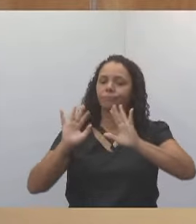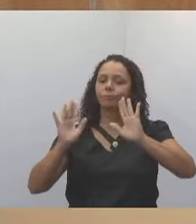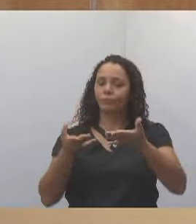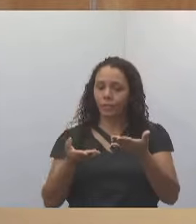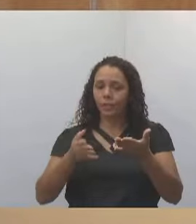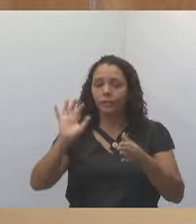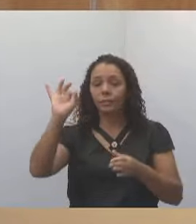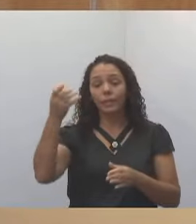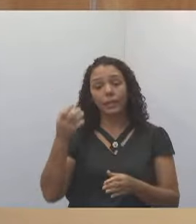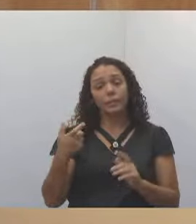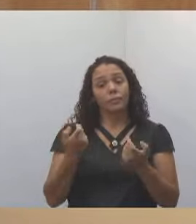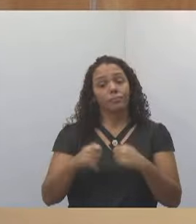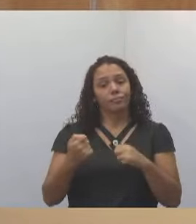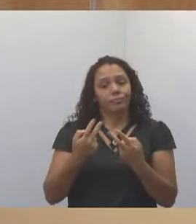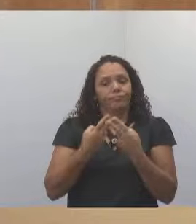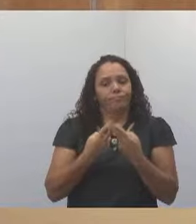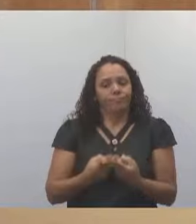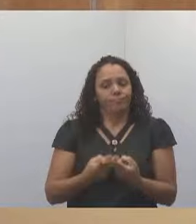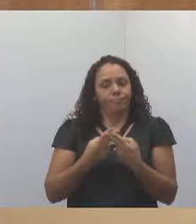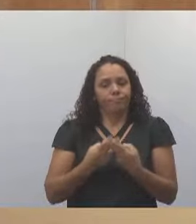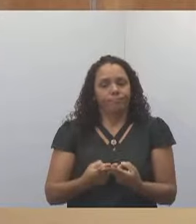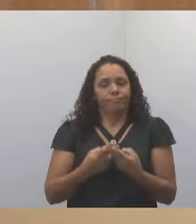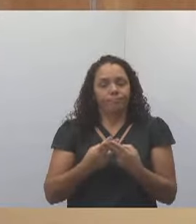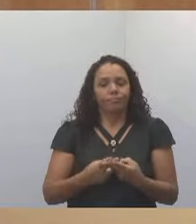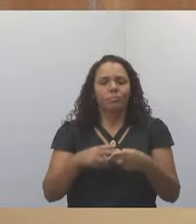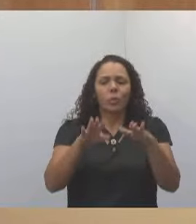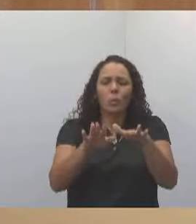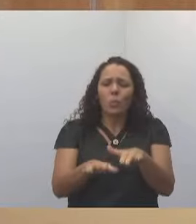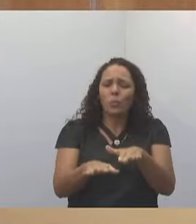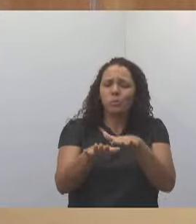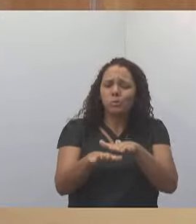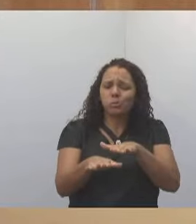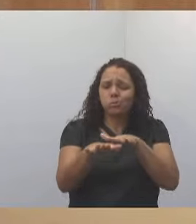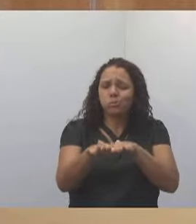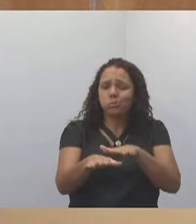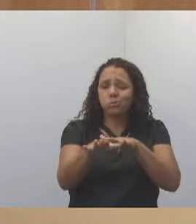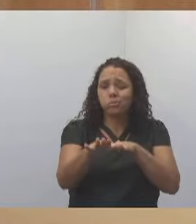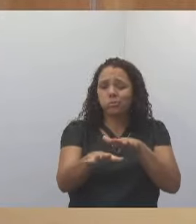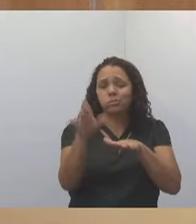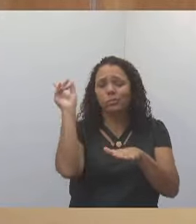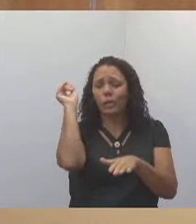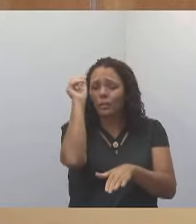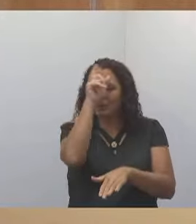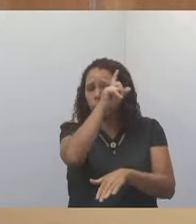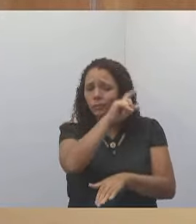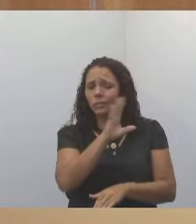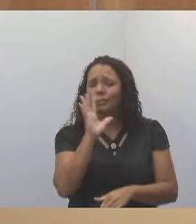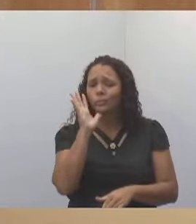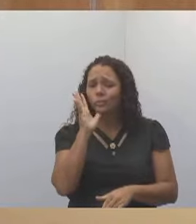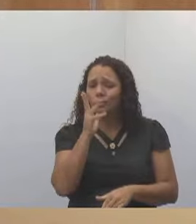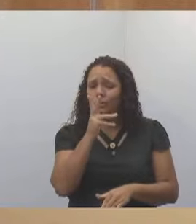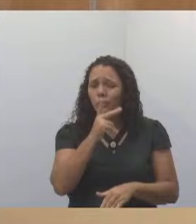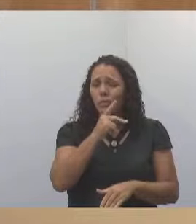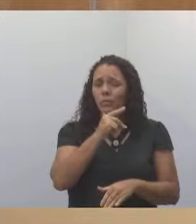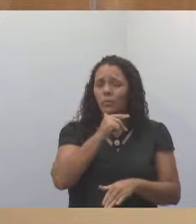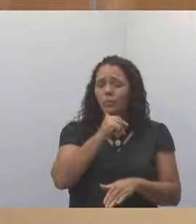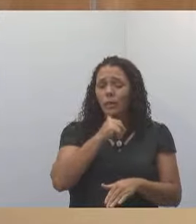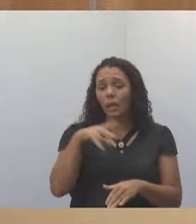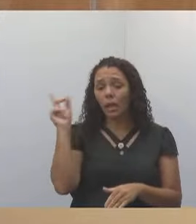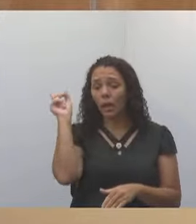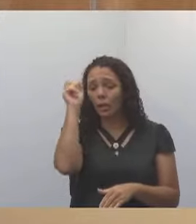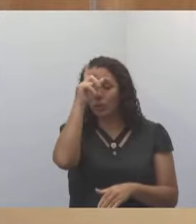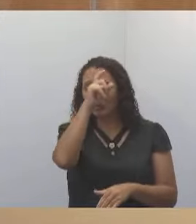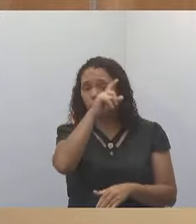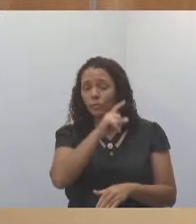paciência fica difícil, o trânsito já é caótico, já é lento, já é difícil de se locomover da sua casa